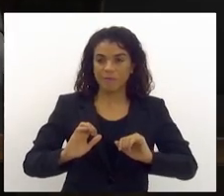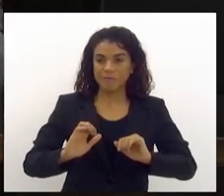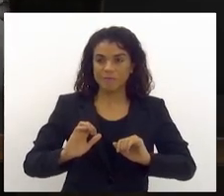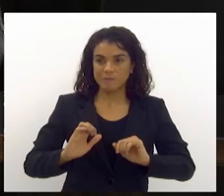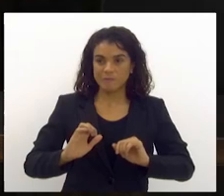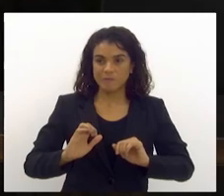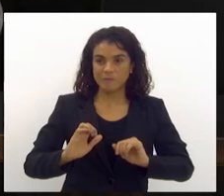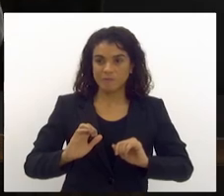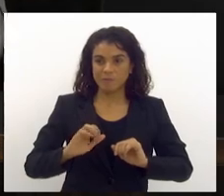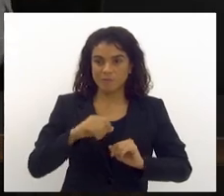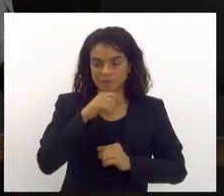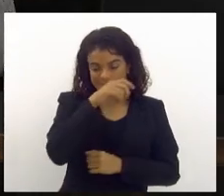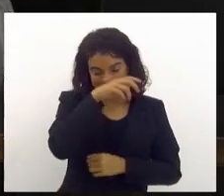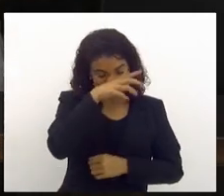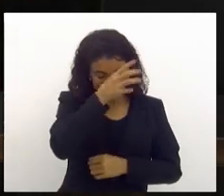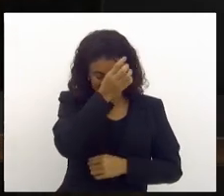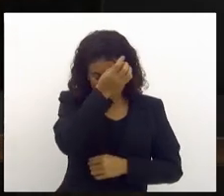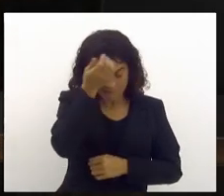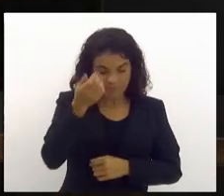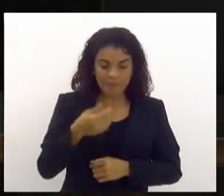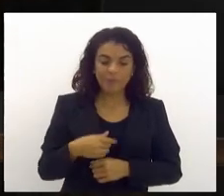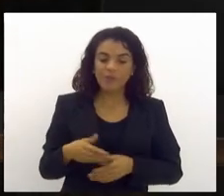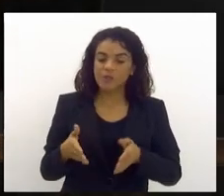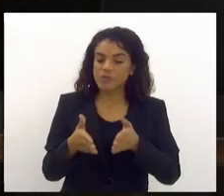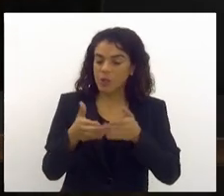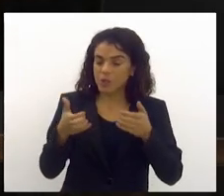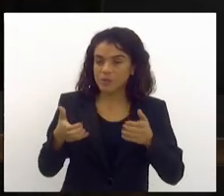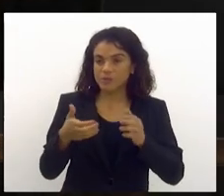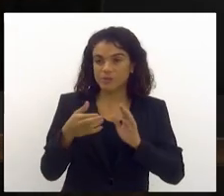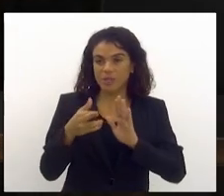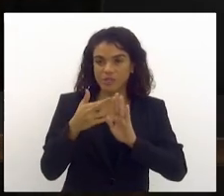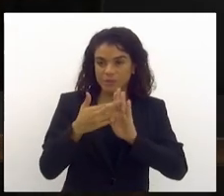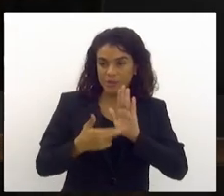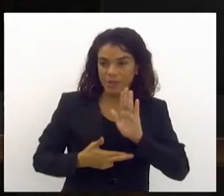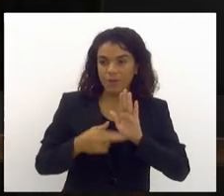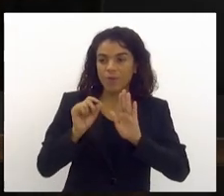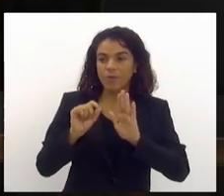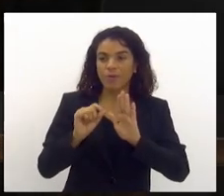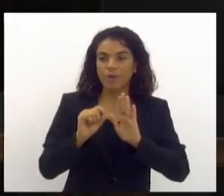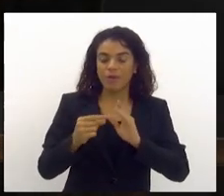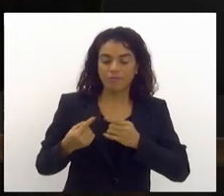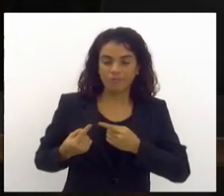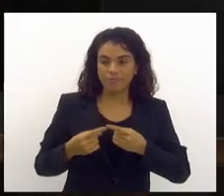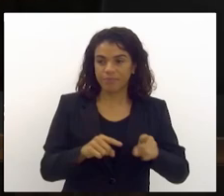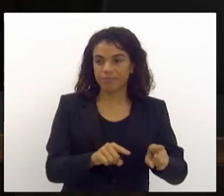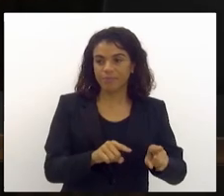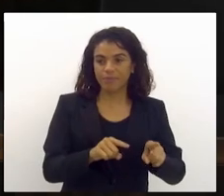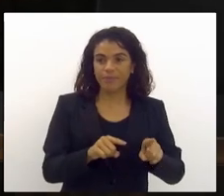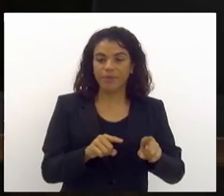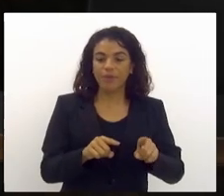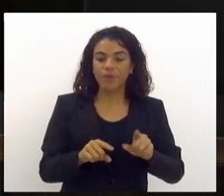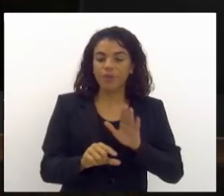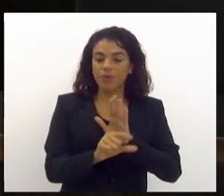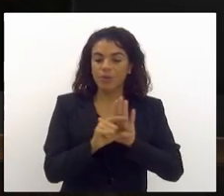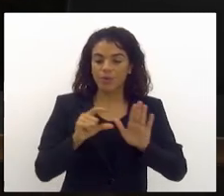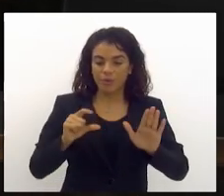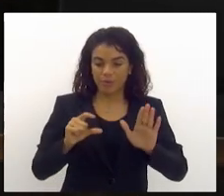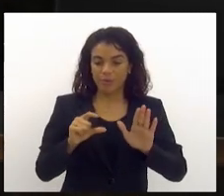de destaque. Requeiro na forma regimental destaque para rejeição do parágrafo